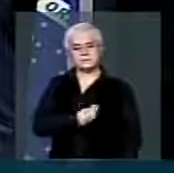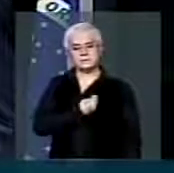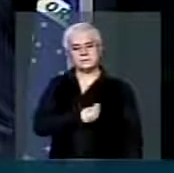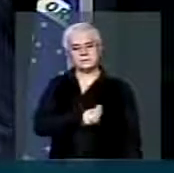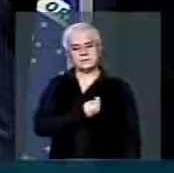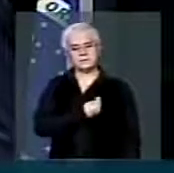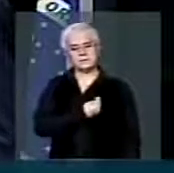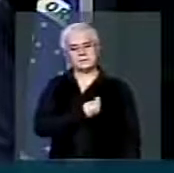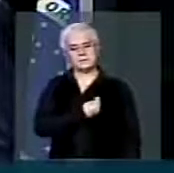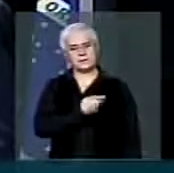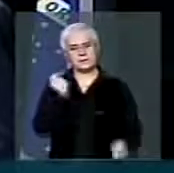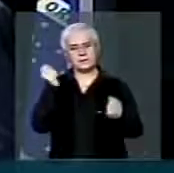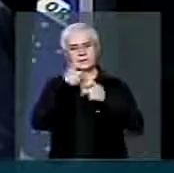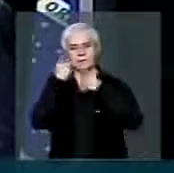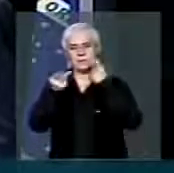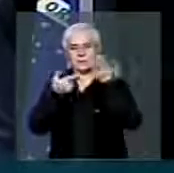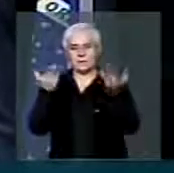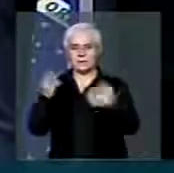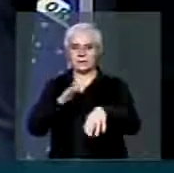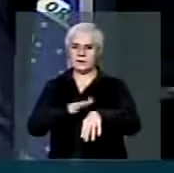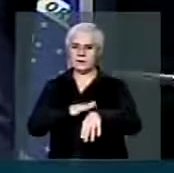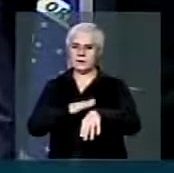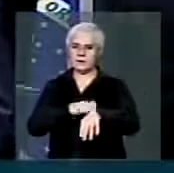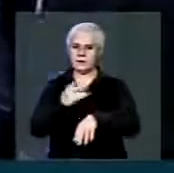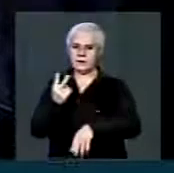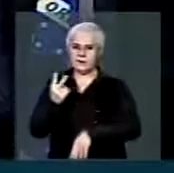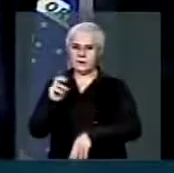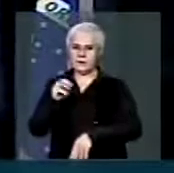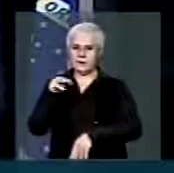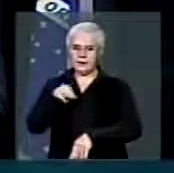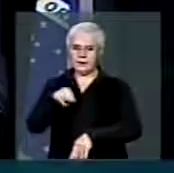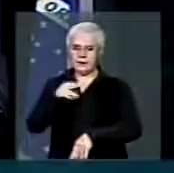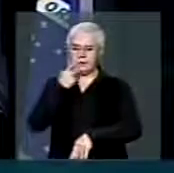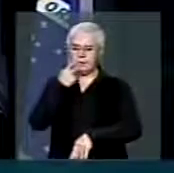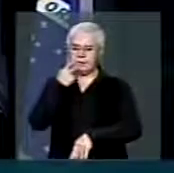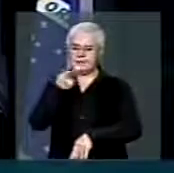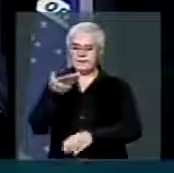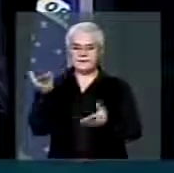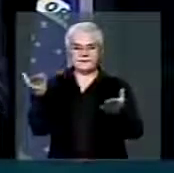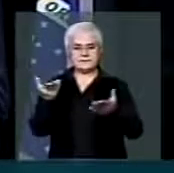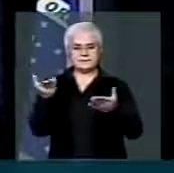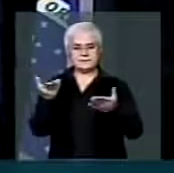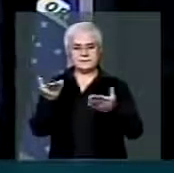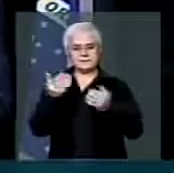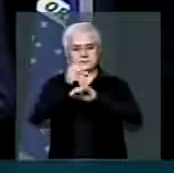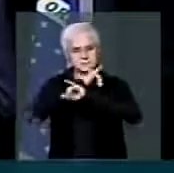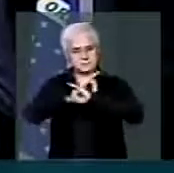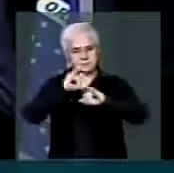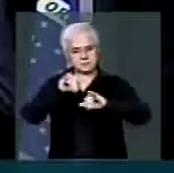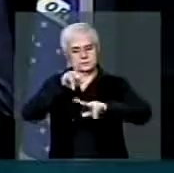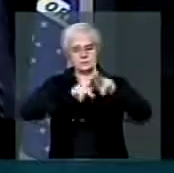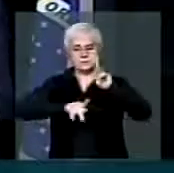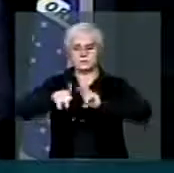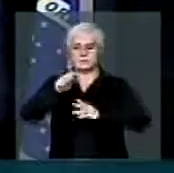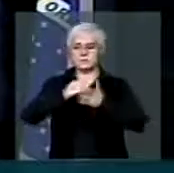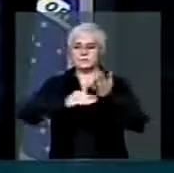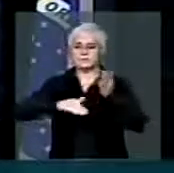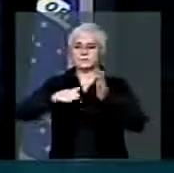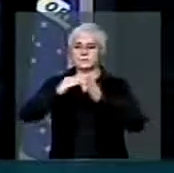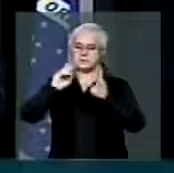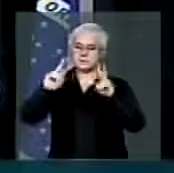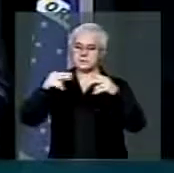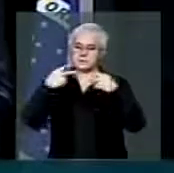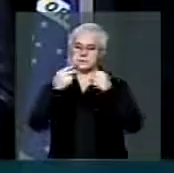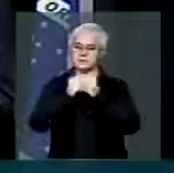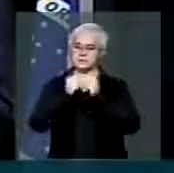podendo usufruir desse tempo e falar nesse instante com o país, falar nesse